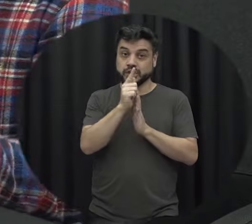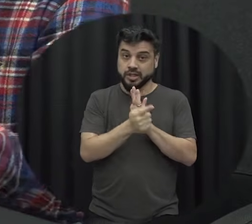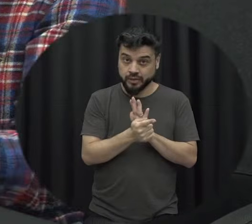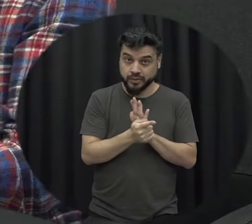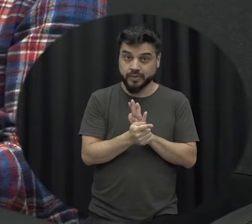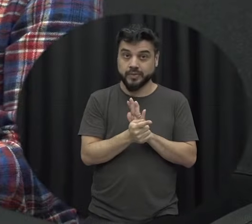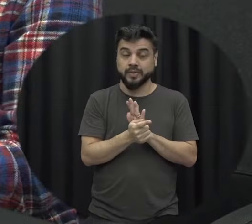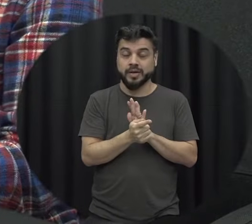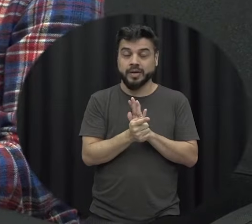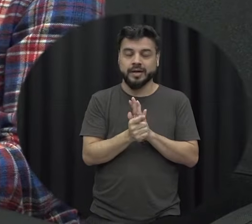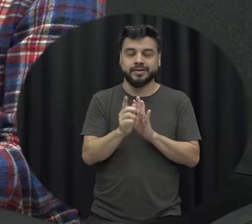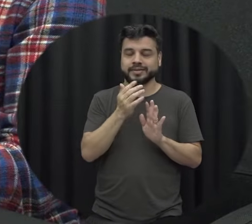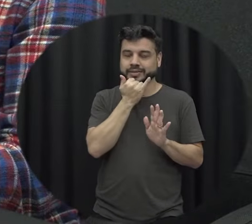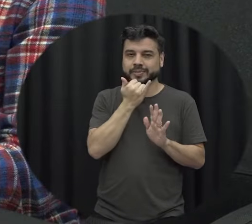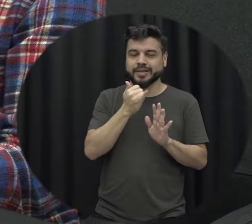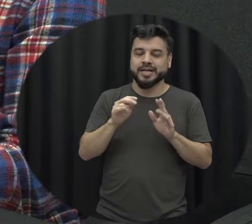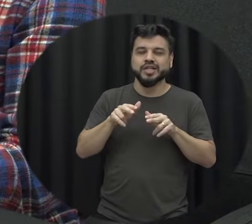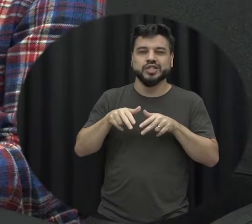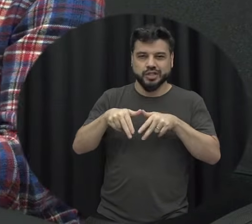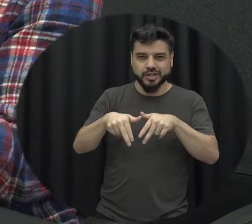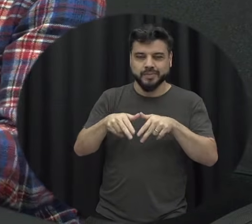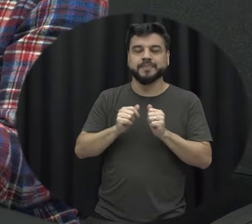deles permite você